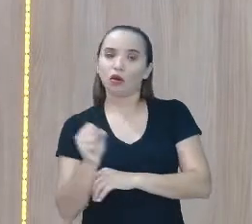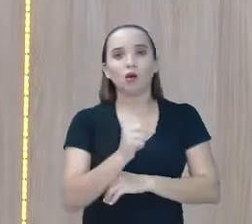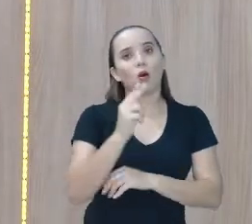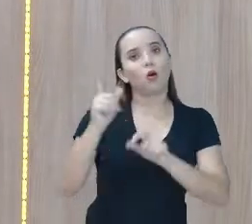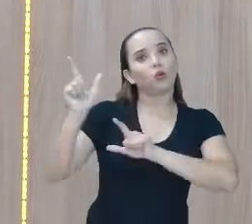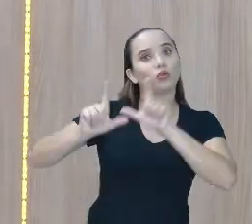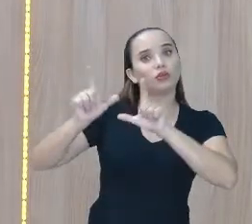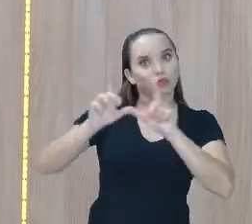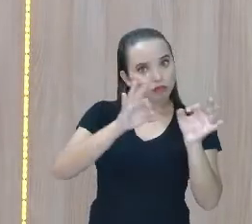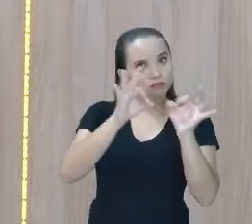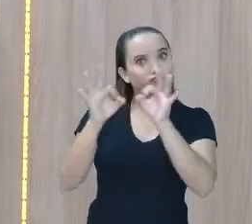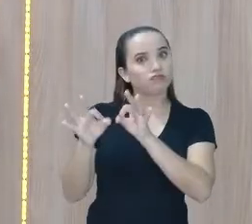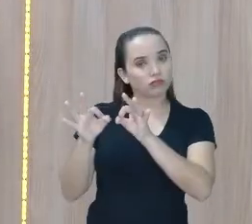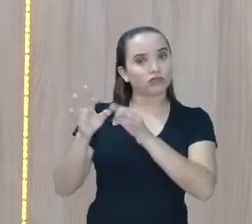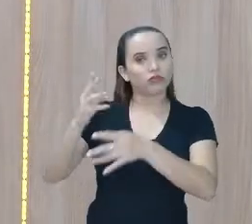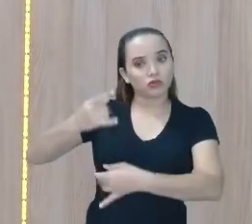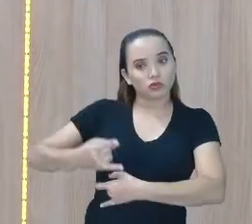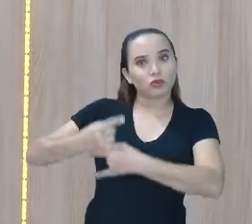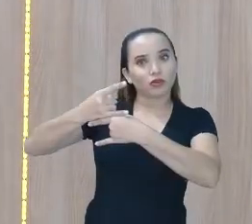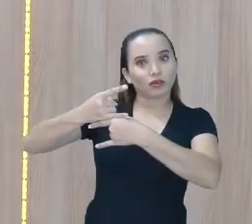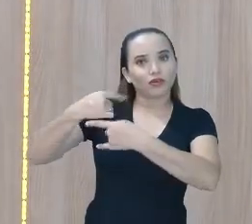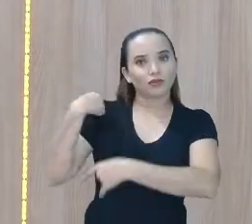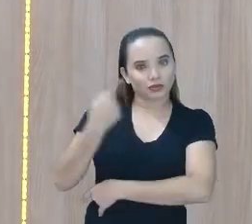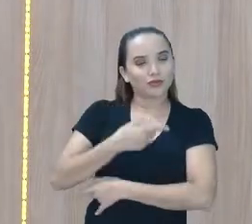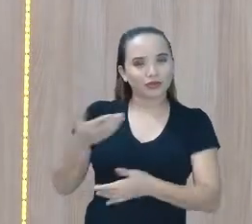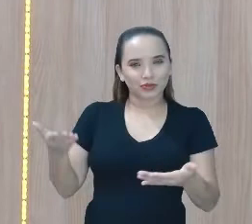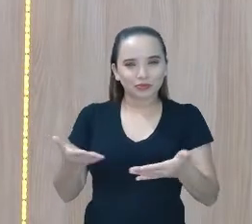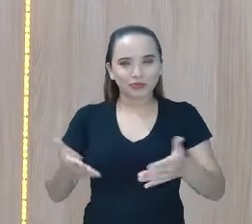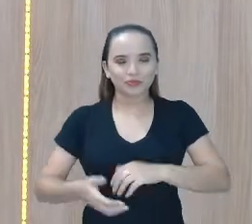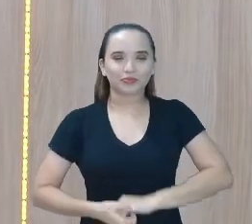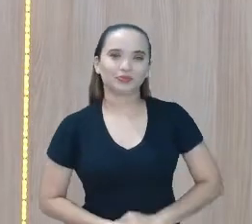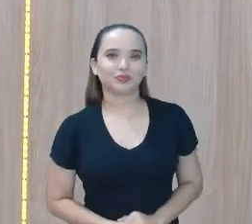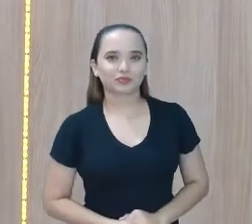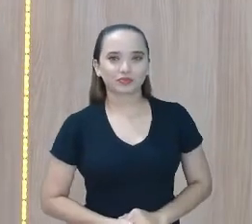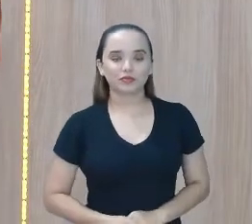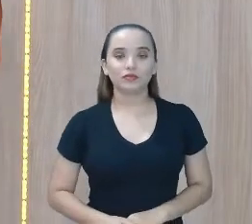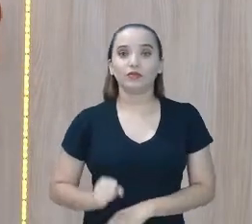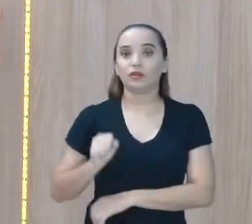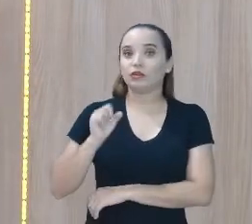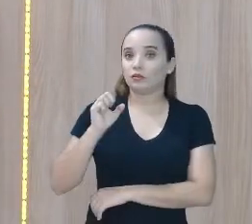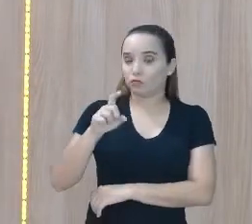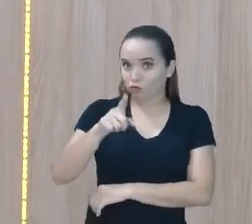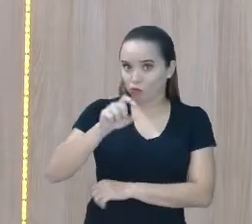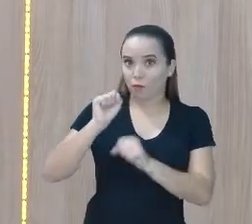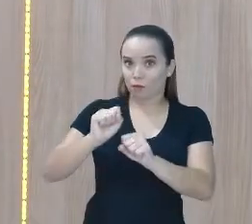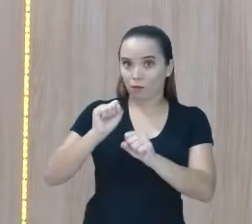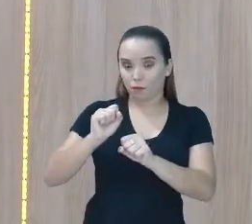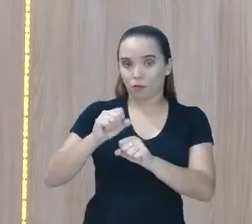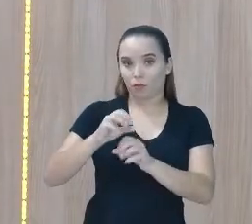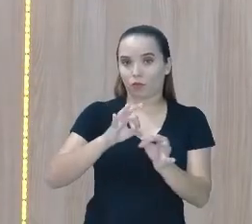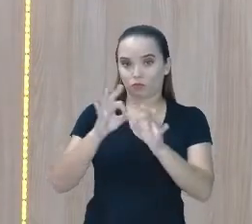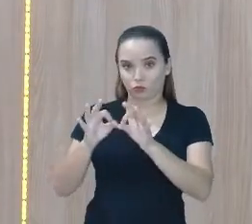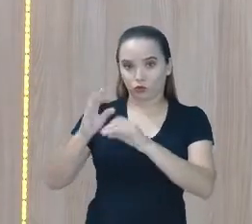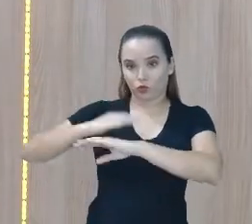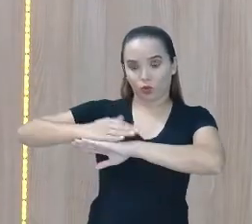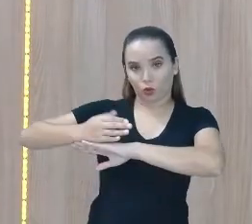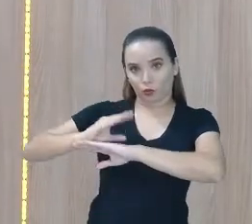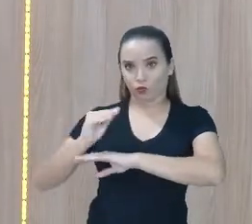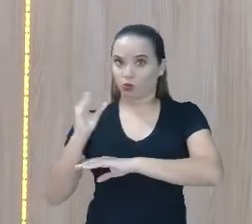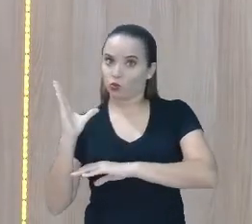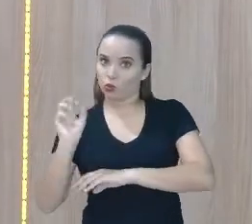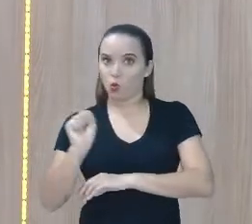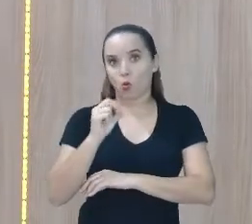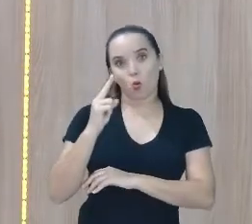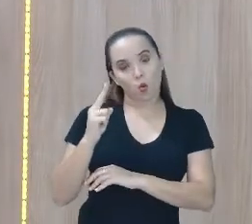pela televisão ao vivo aí com a gente, certo? Para você assistir a nossa aula pelo computador ou pelo celular,